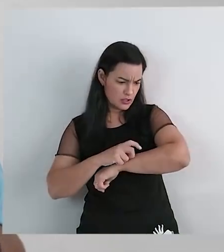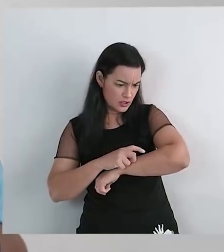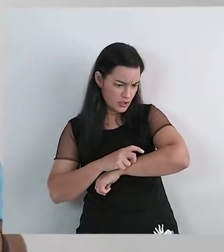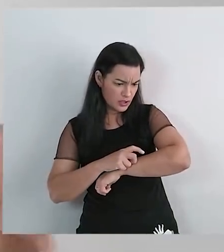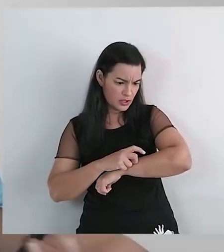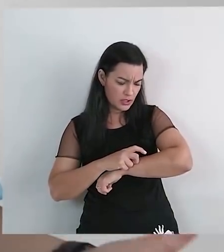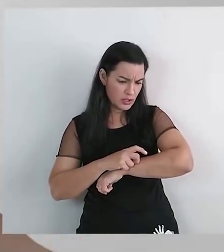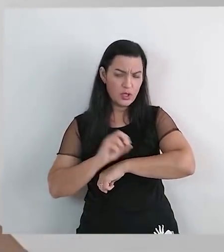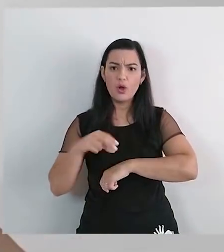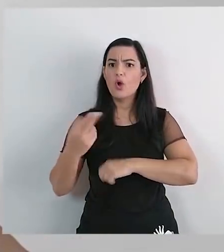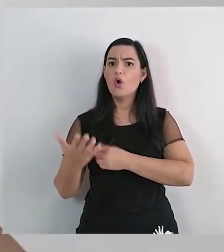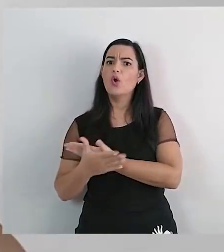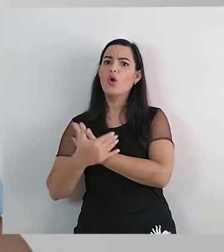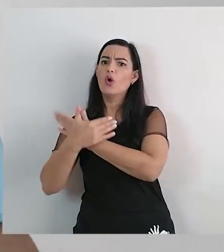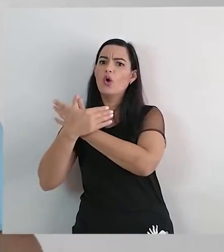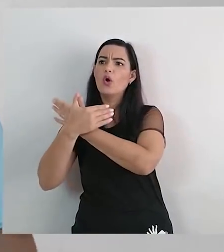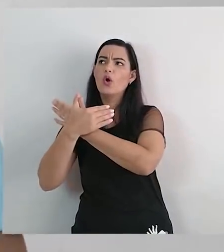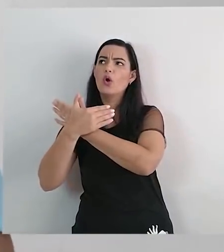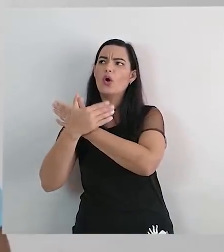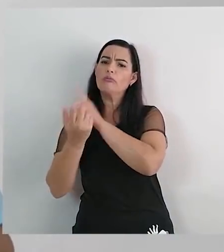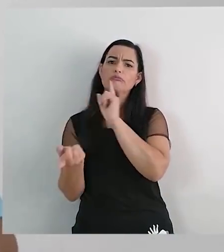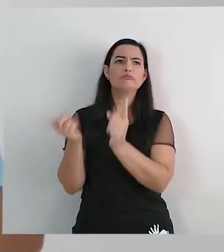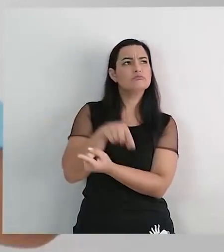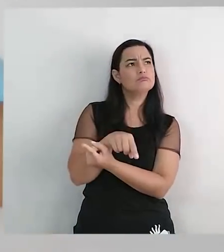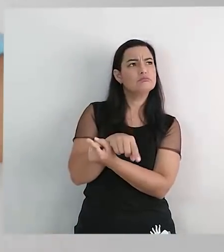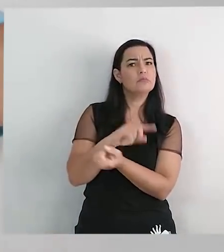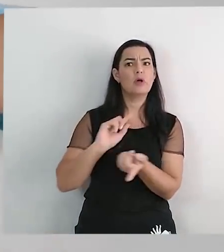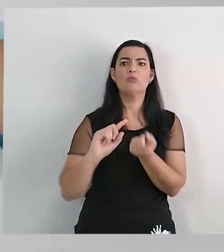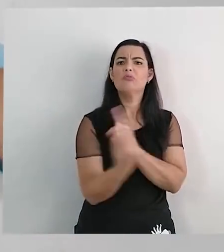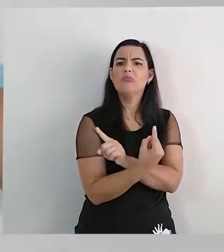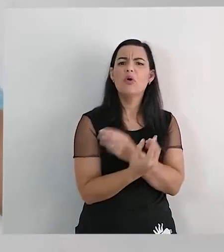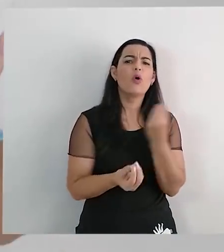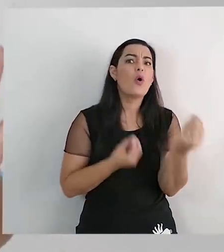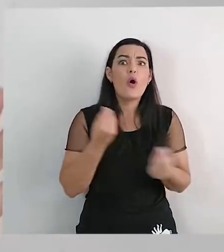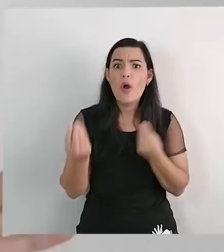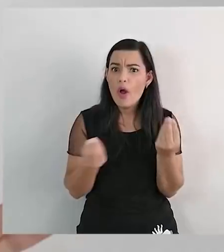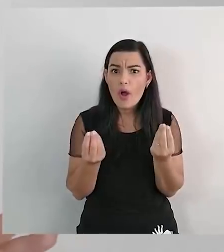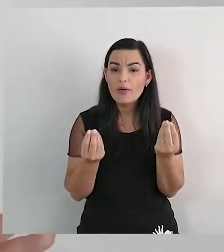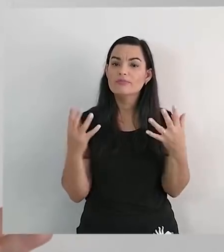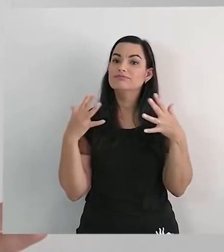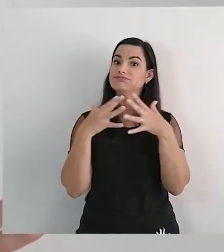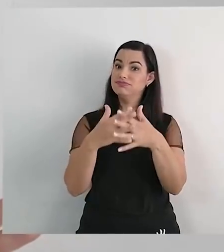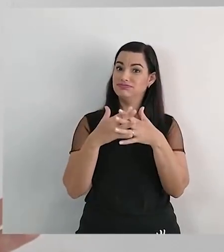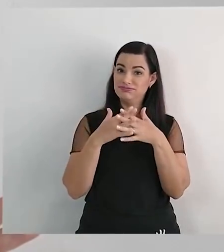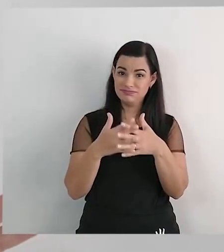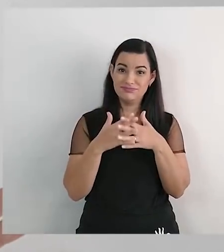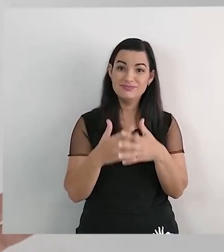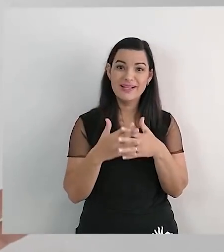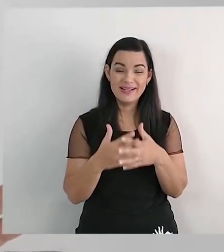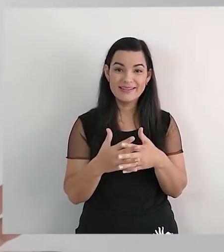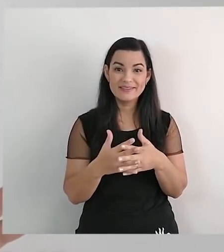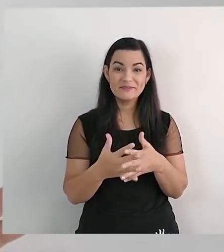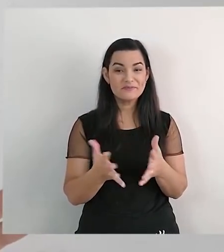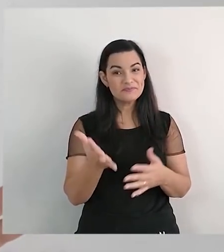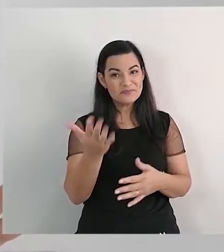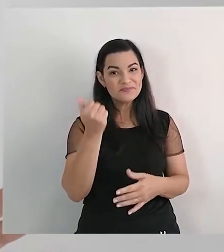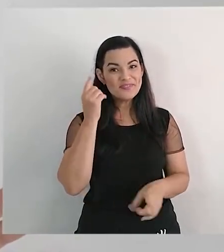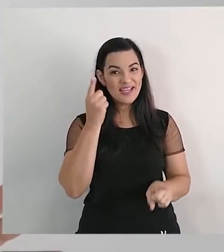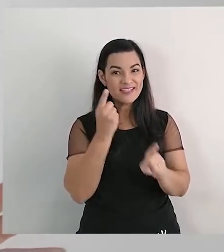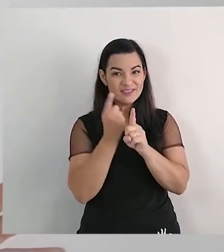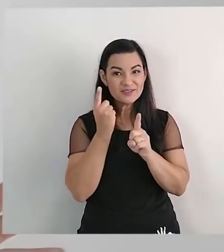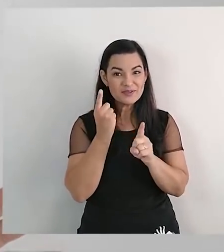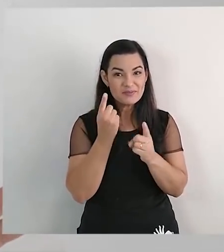será que é o contrário? Primeiro eu tenho a larva, depois eu tenho o ovo? Que confusão! Vamos descobrir